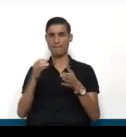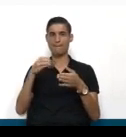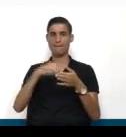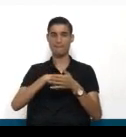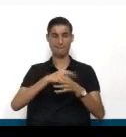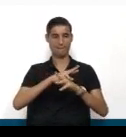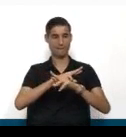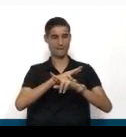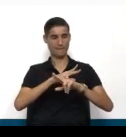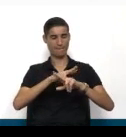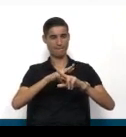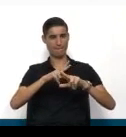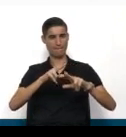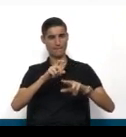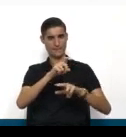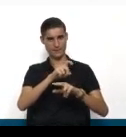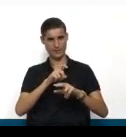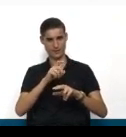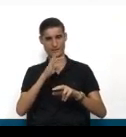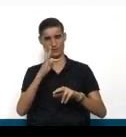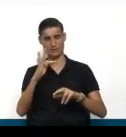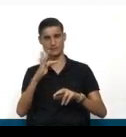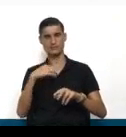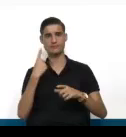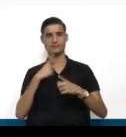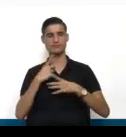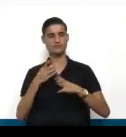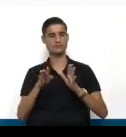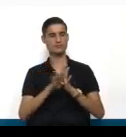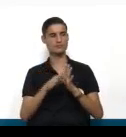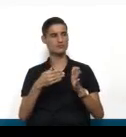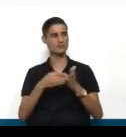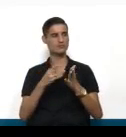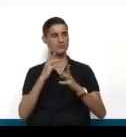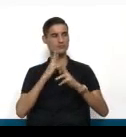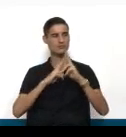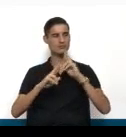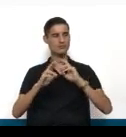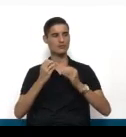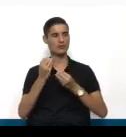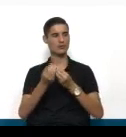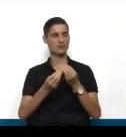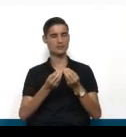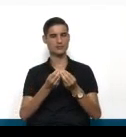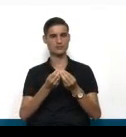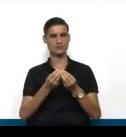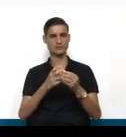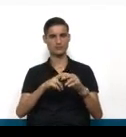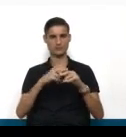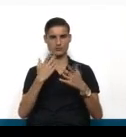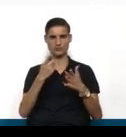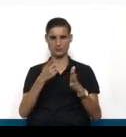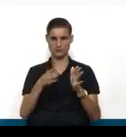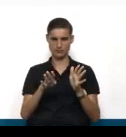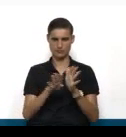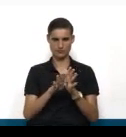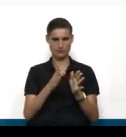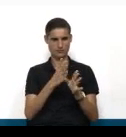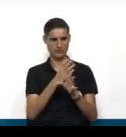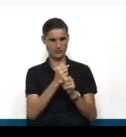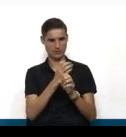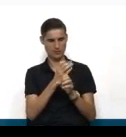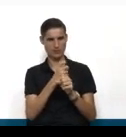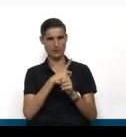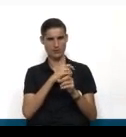nas variáveis x e t, nós vamos chegar nesta solução. Então, quando você vai lá, calcula a